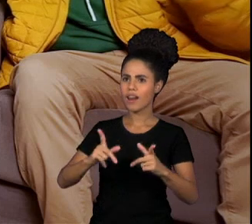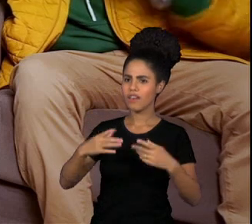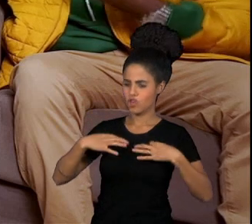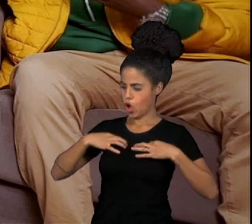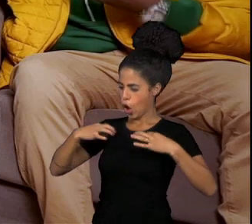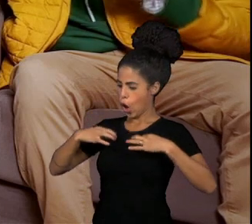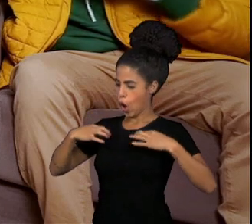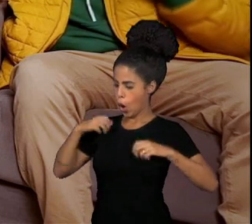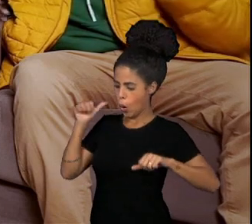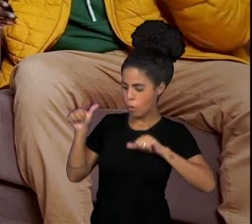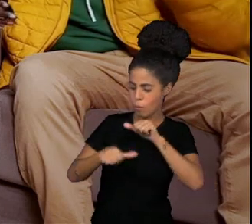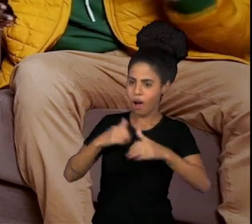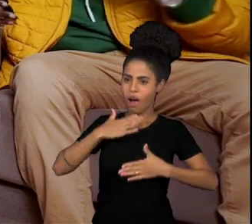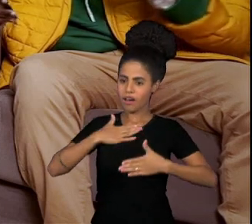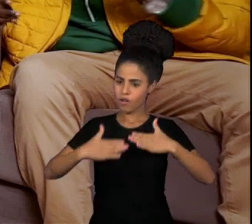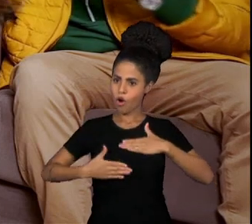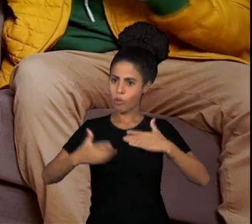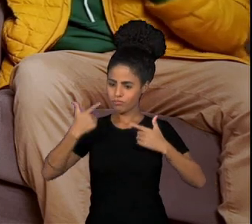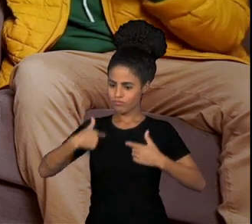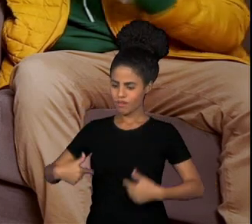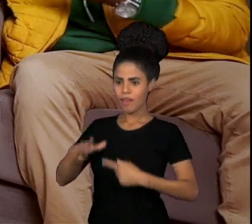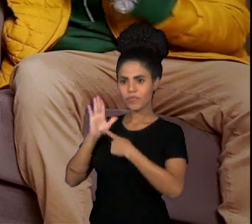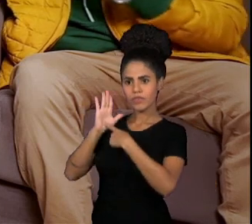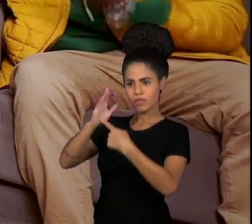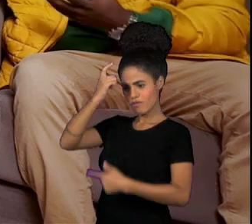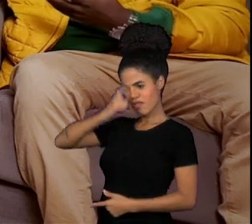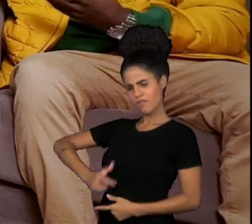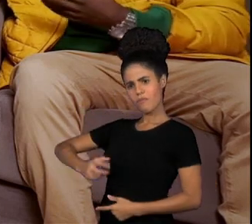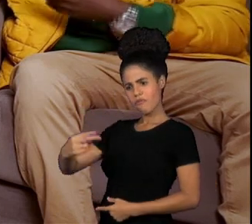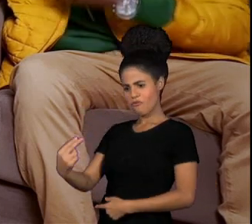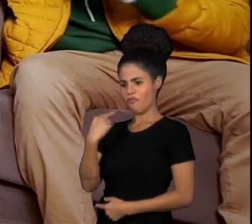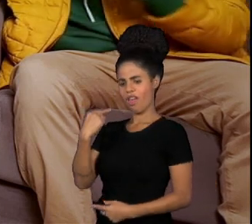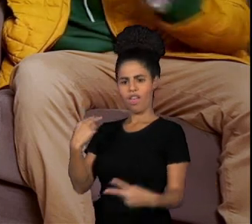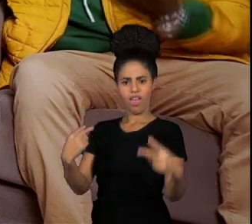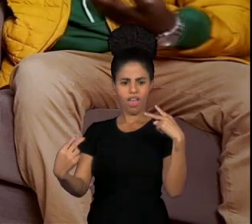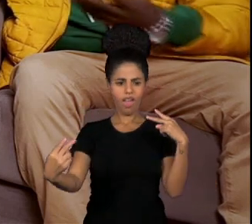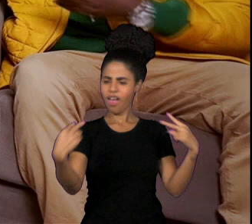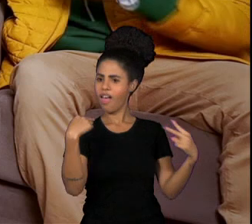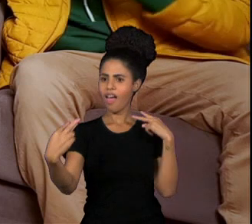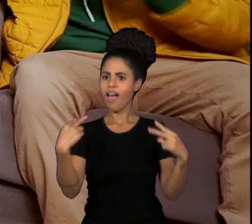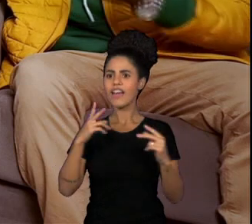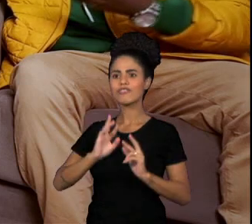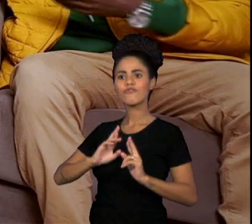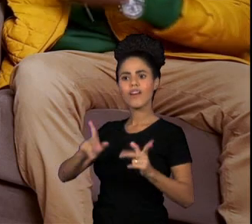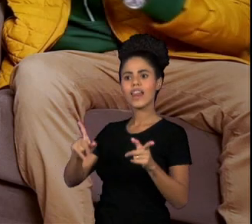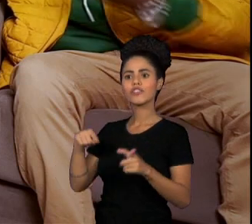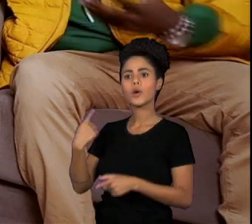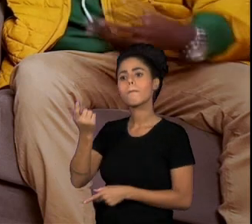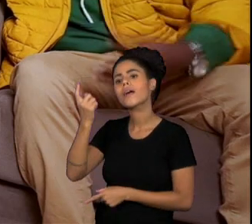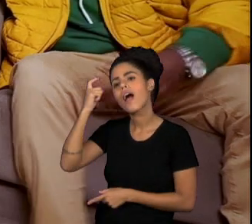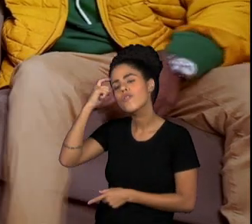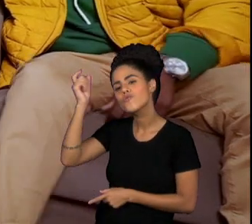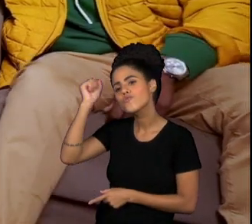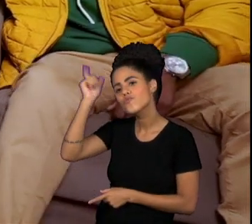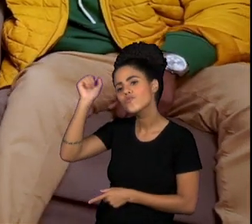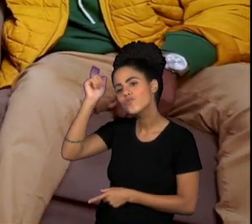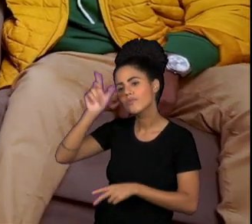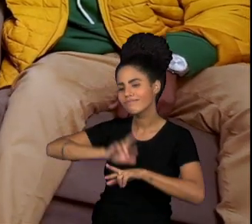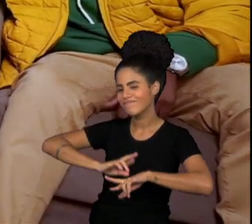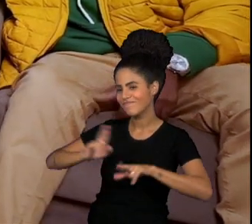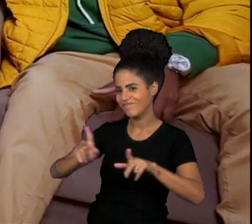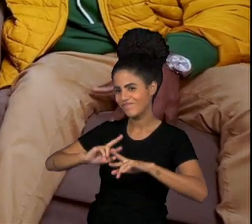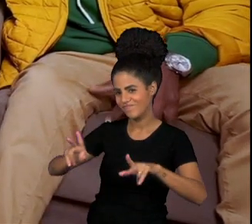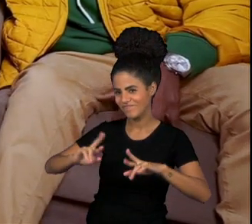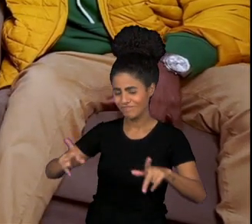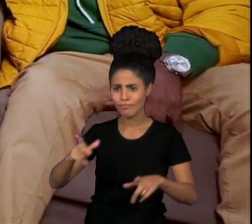roupa, o comportamento e o visual fala muito sobre a gente e o que a gente pesquisa, o que a gente gosta, o que a gente faz.